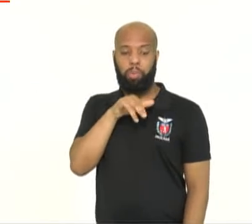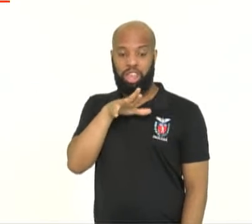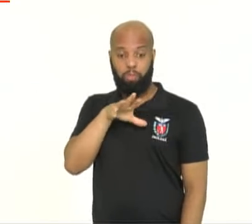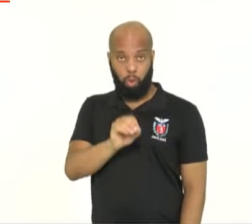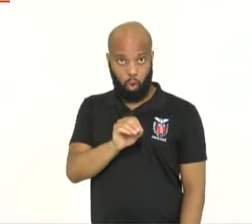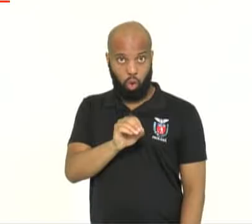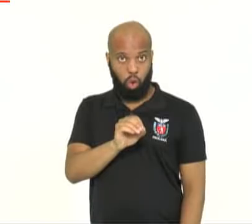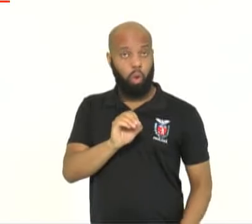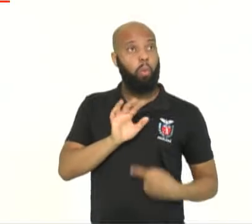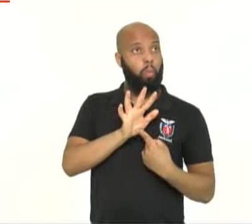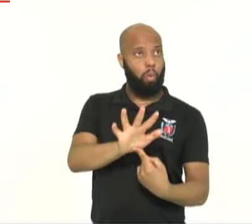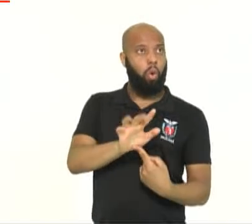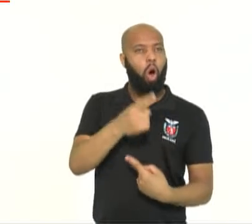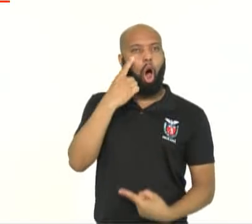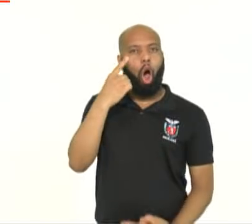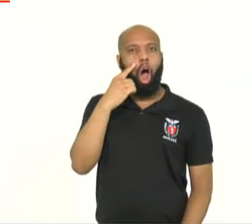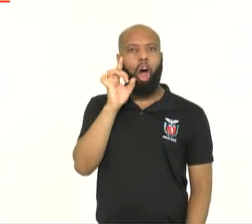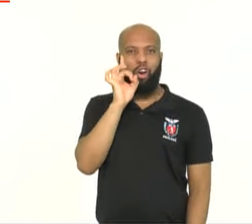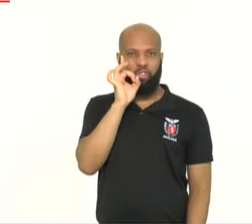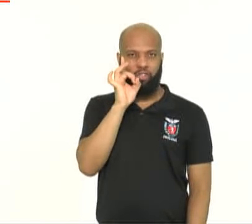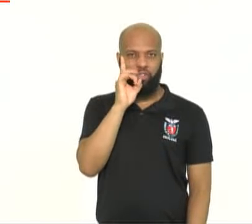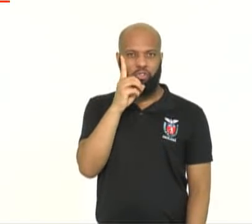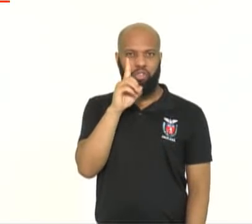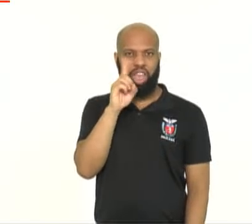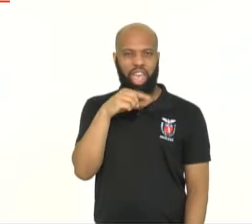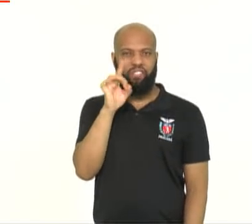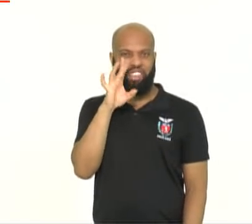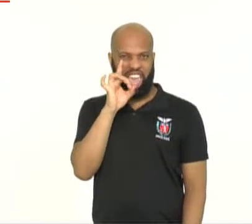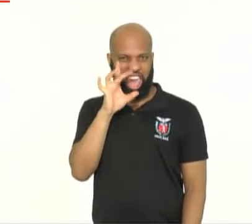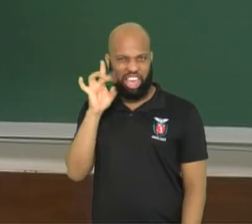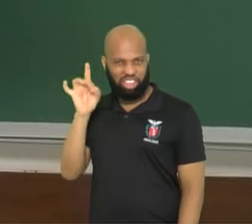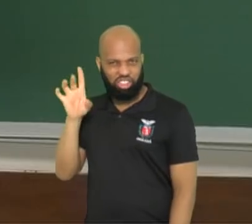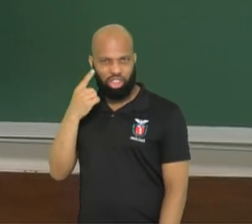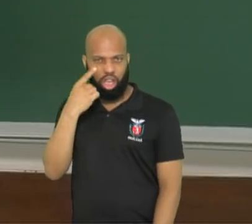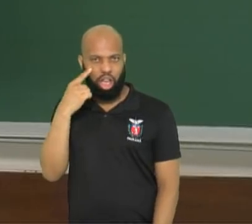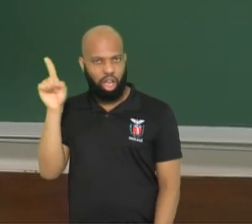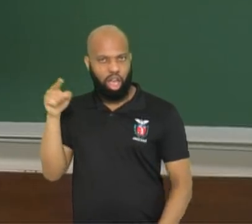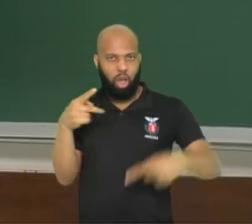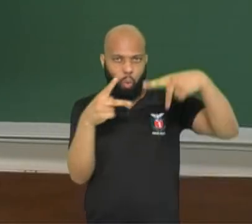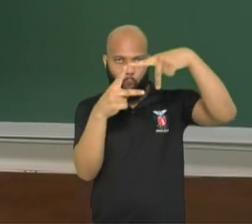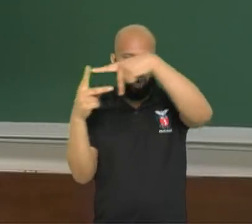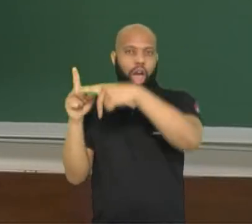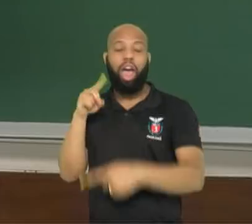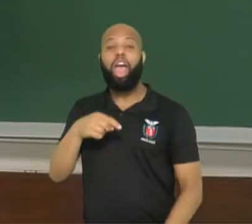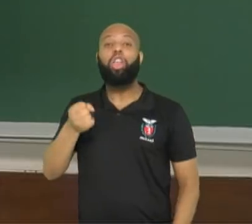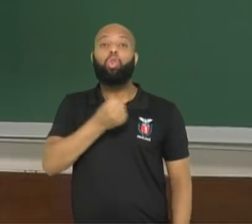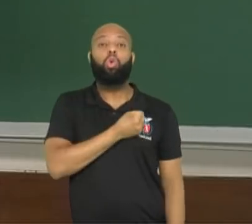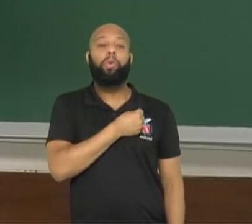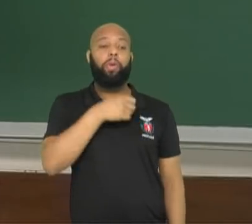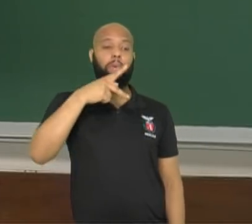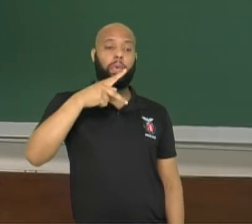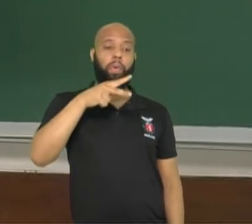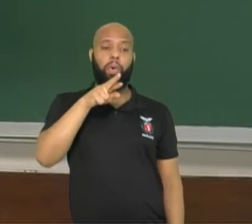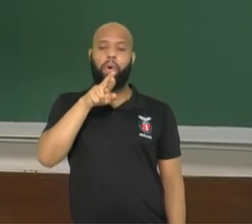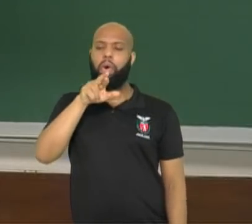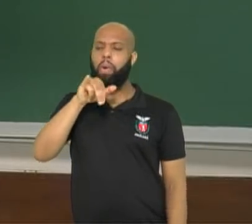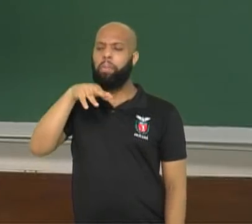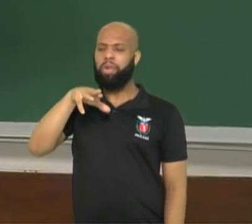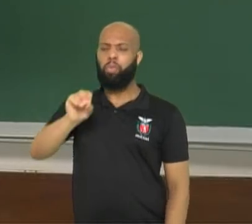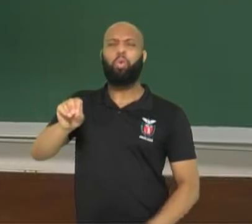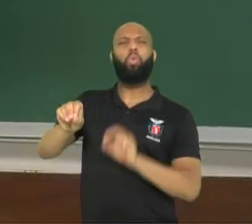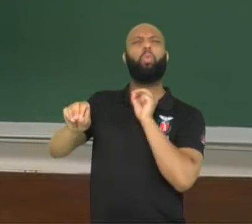destacados. Então, vocês estão vendo esses números aqui em verdinho, os números destacados? Eles são números primos. O que são os